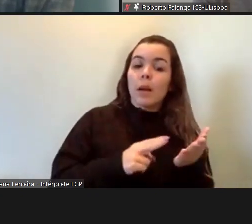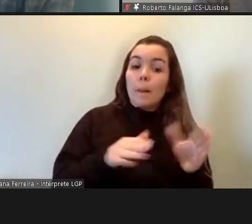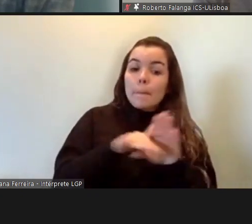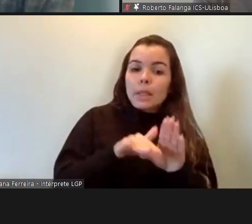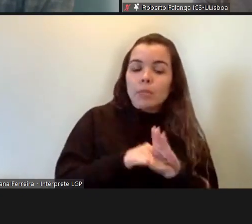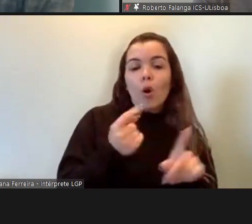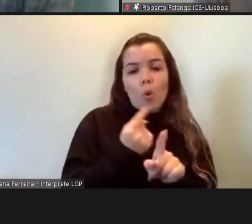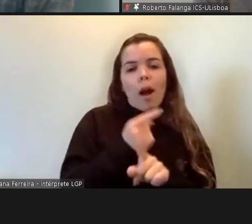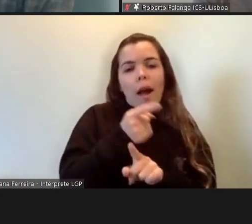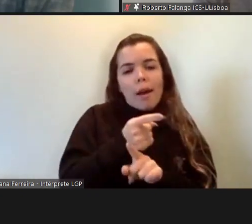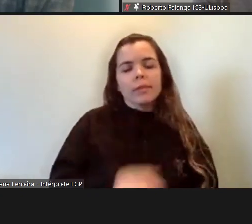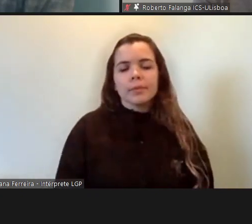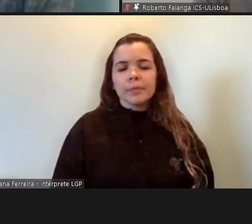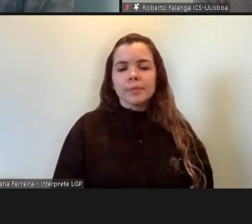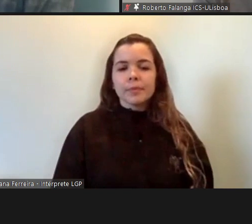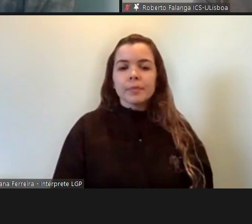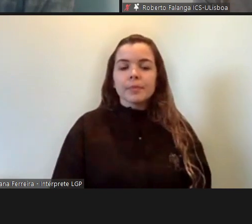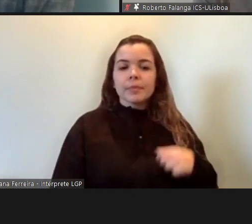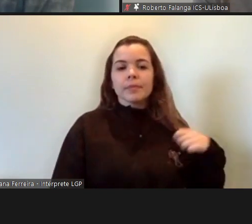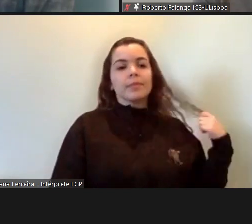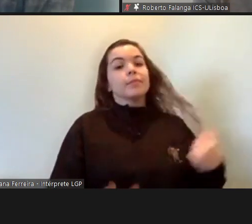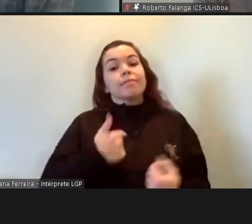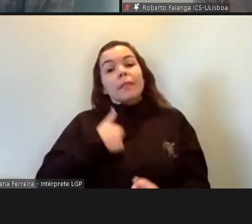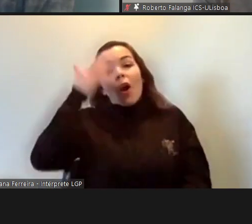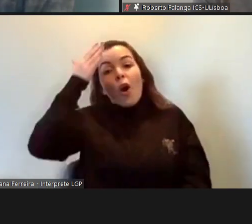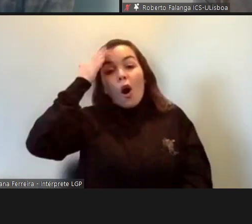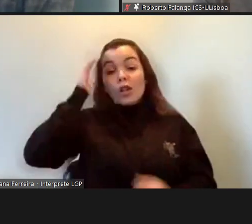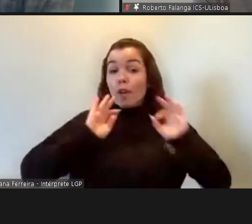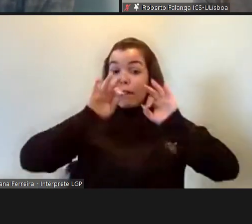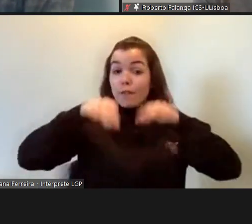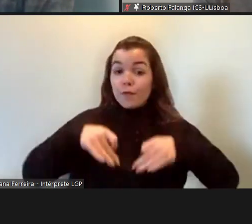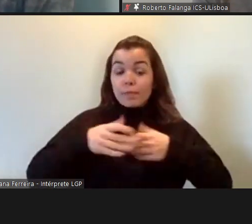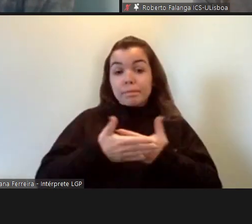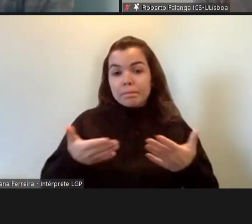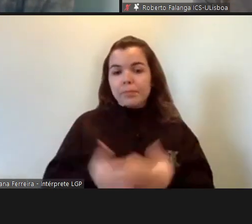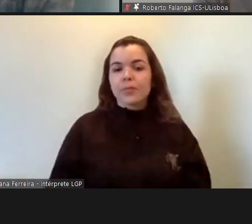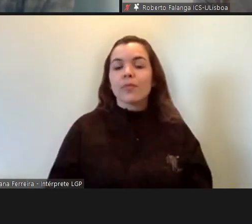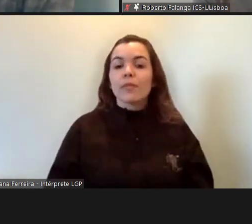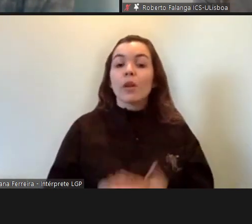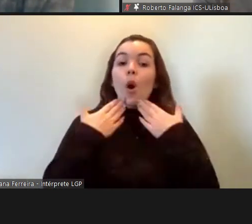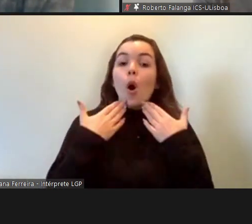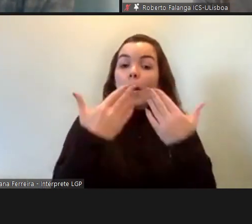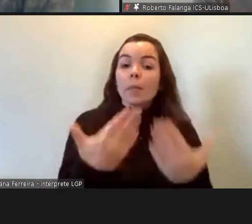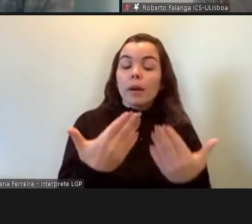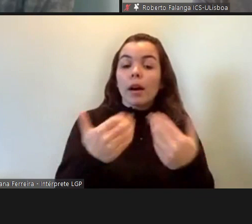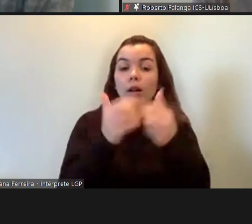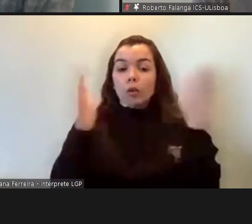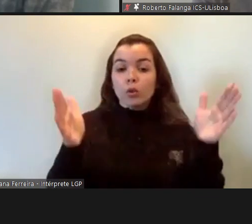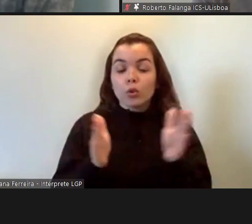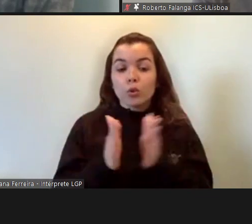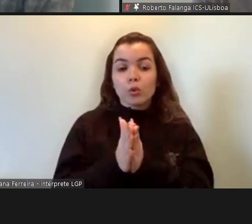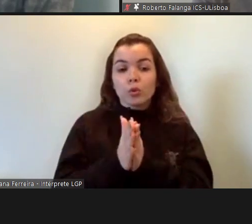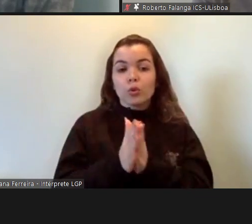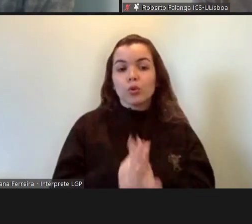coisas. Bom, acho que chegamos ao fim. Obrigada a todos. Vou passar acho